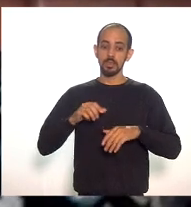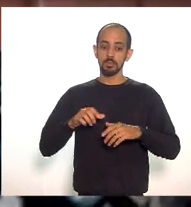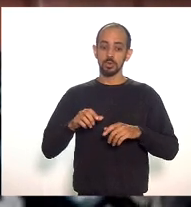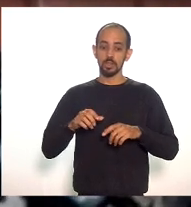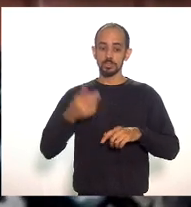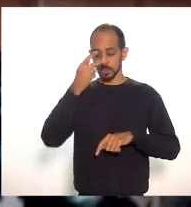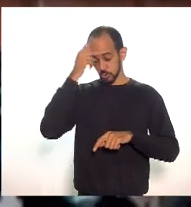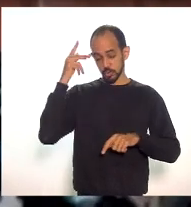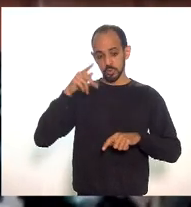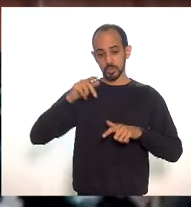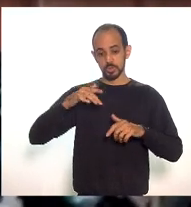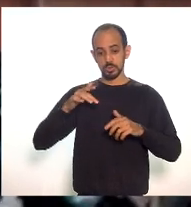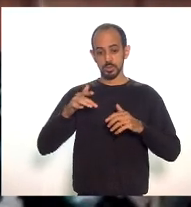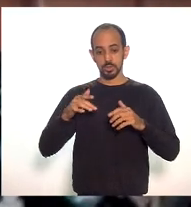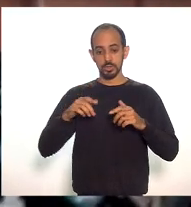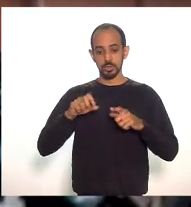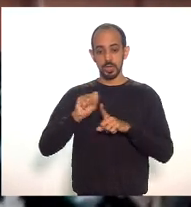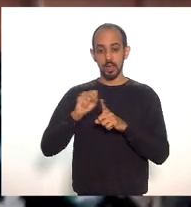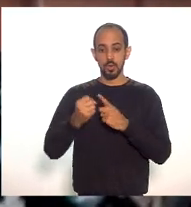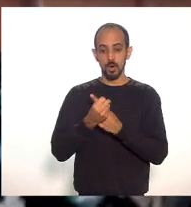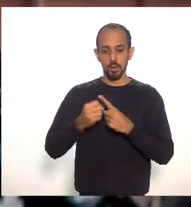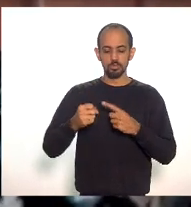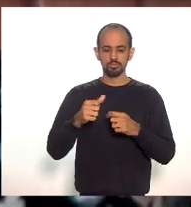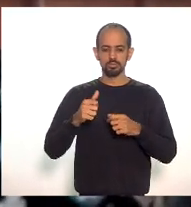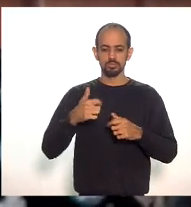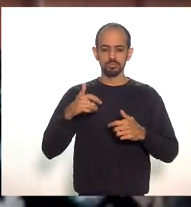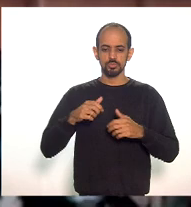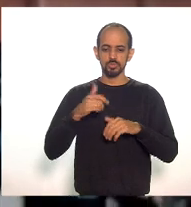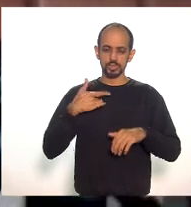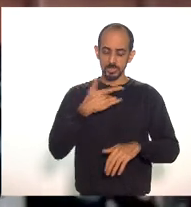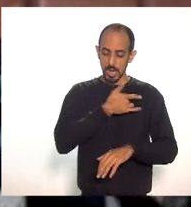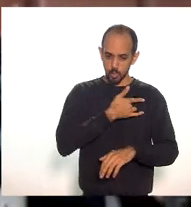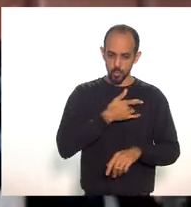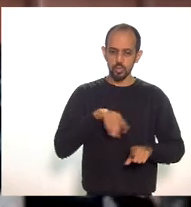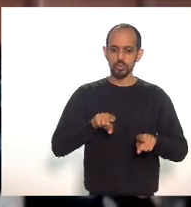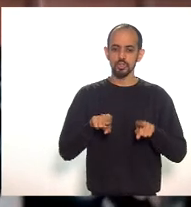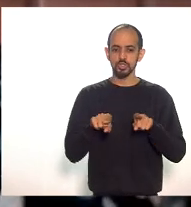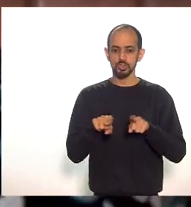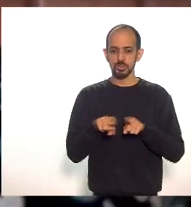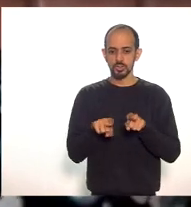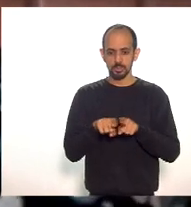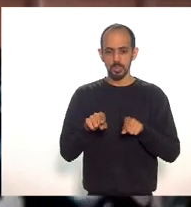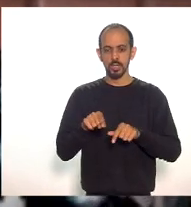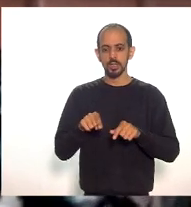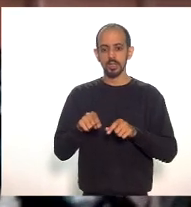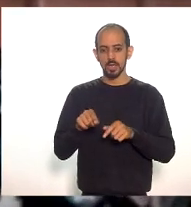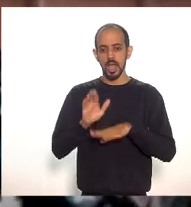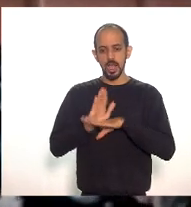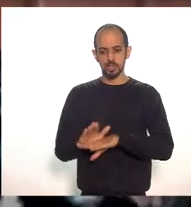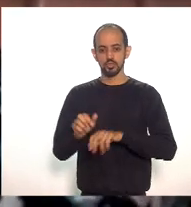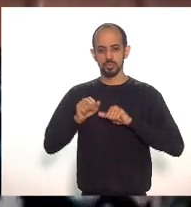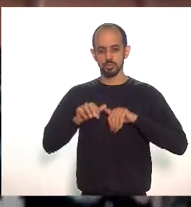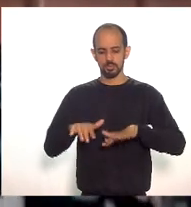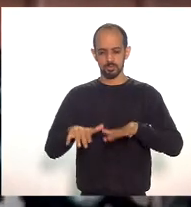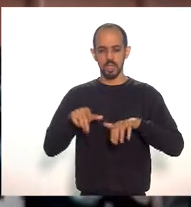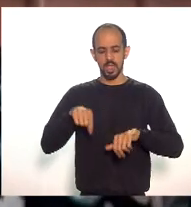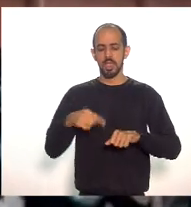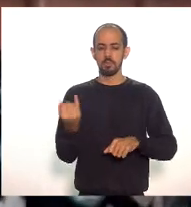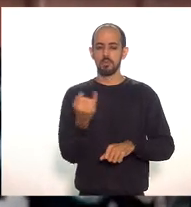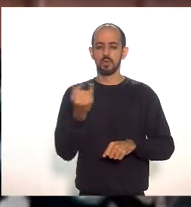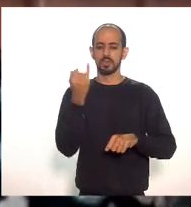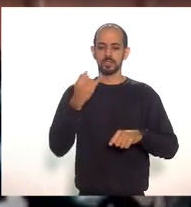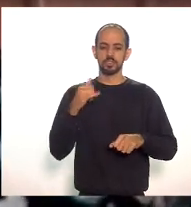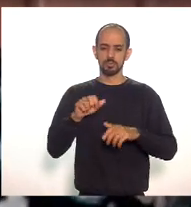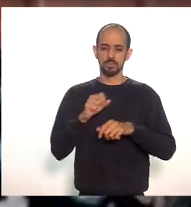como os agentes de combate às endemias que constituem uma categoria fundamental para garantir da saúde